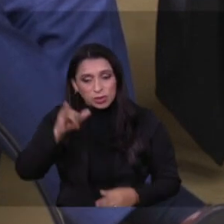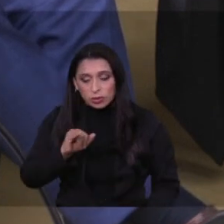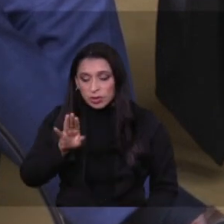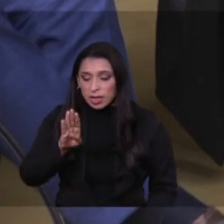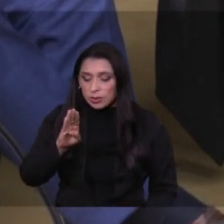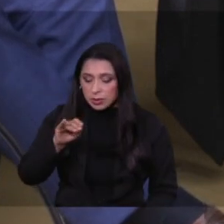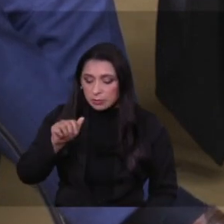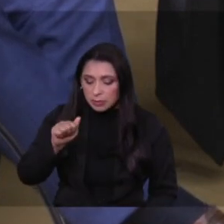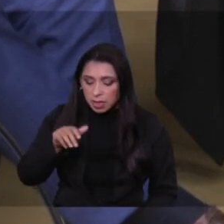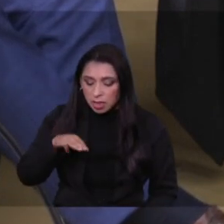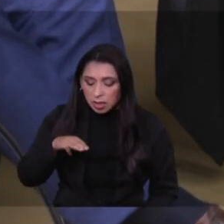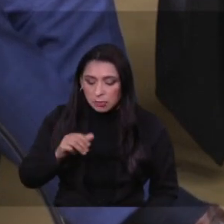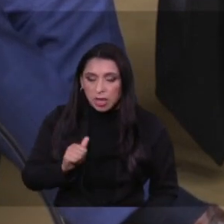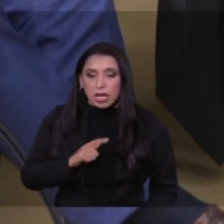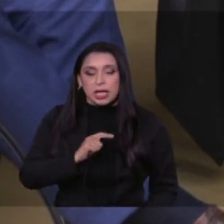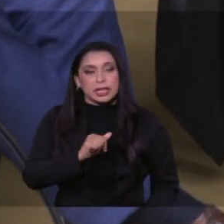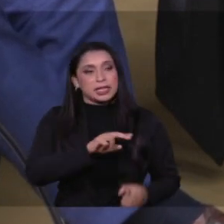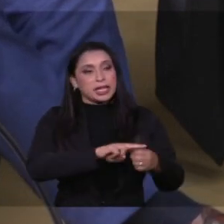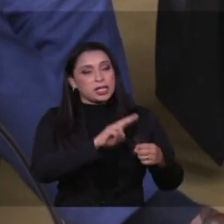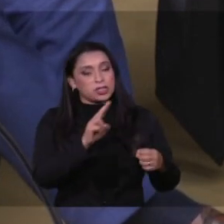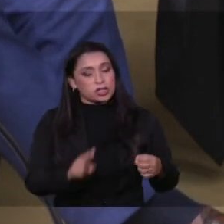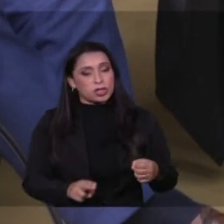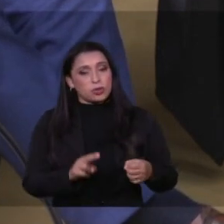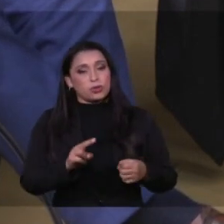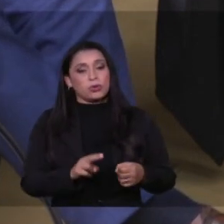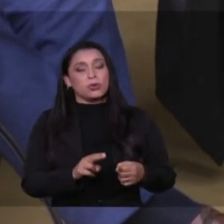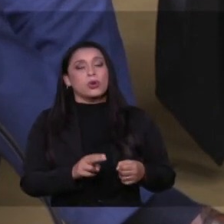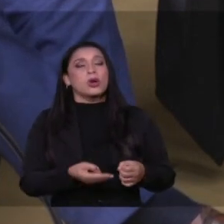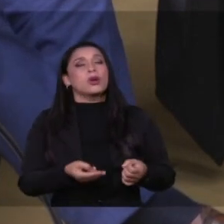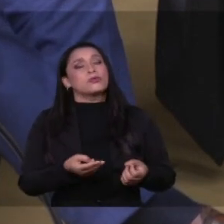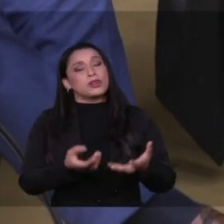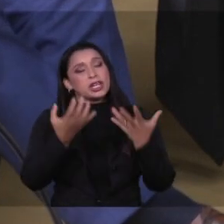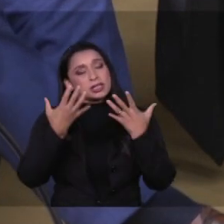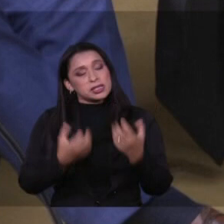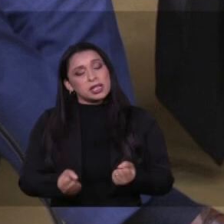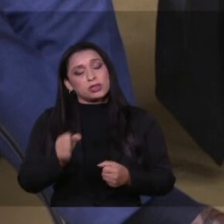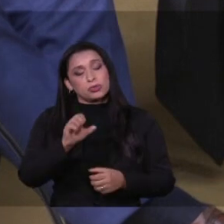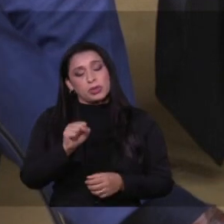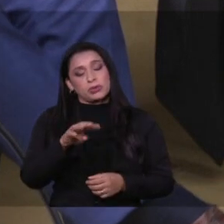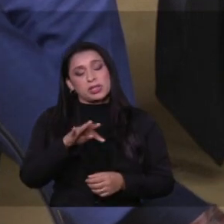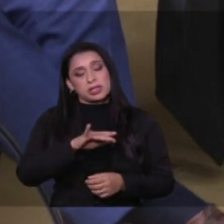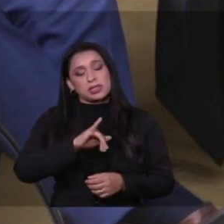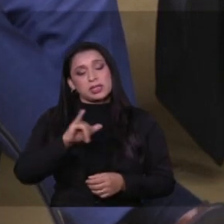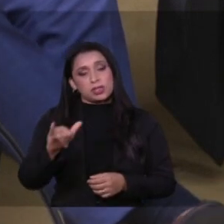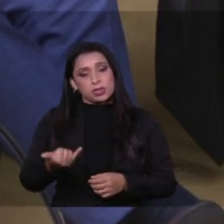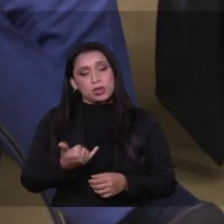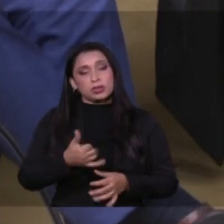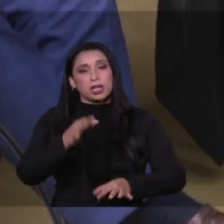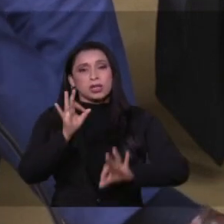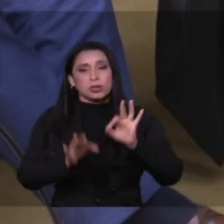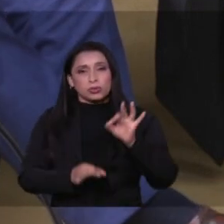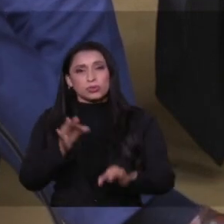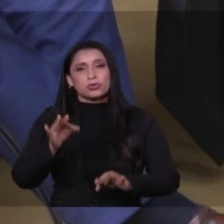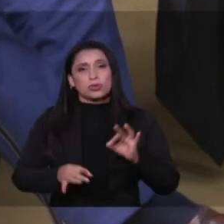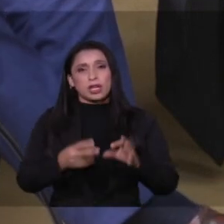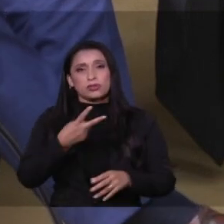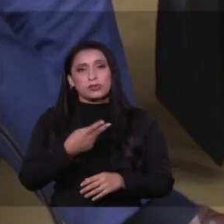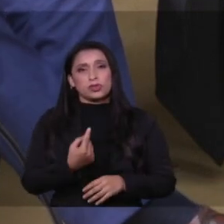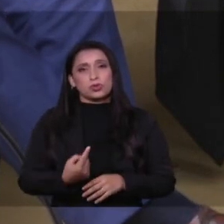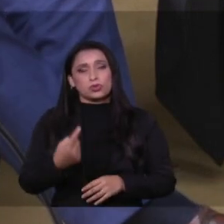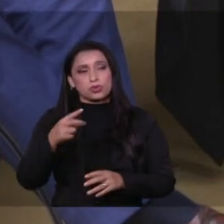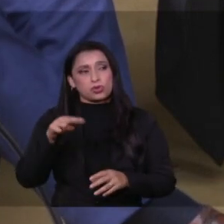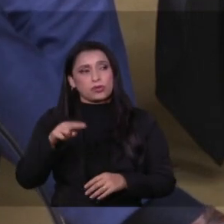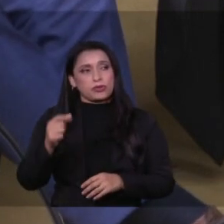foi recentemente acolhido pelo Superior Tribunal de Justiça ao apreciar o recurso especial 2.021.212, julgado em 21 de novembro